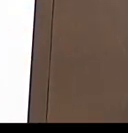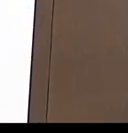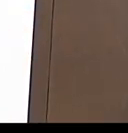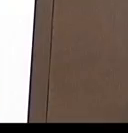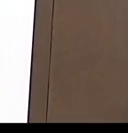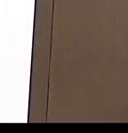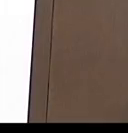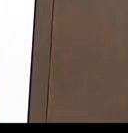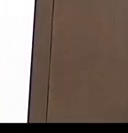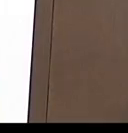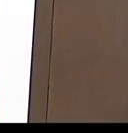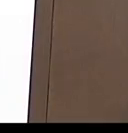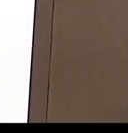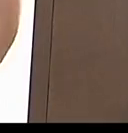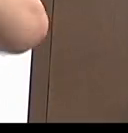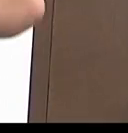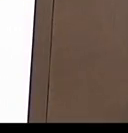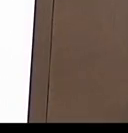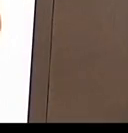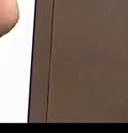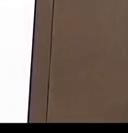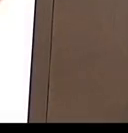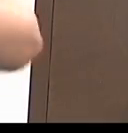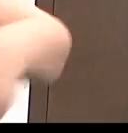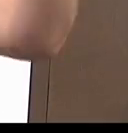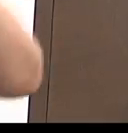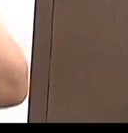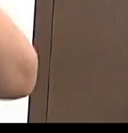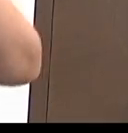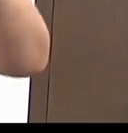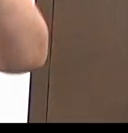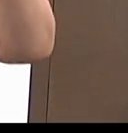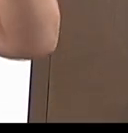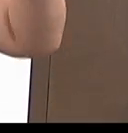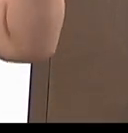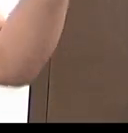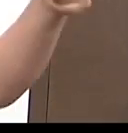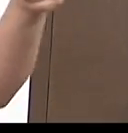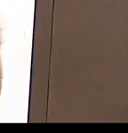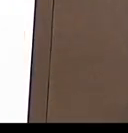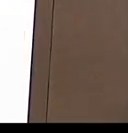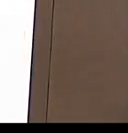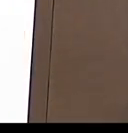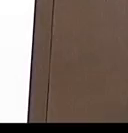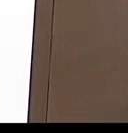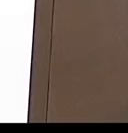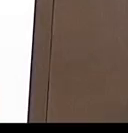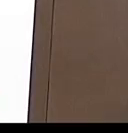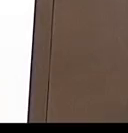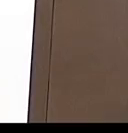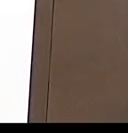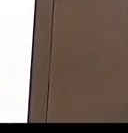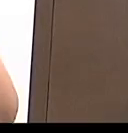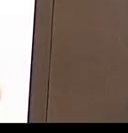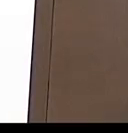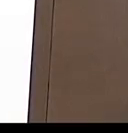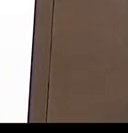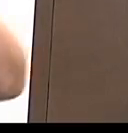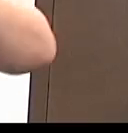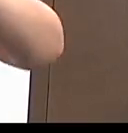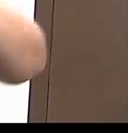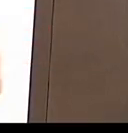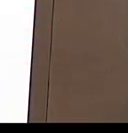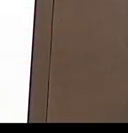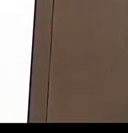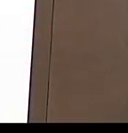comunidade a que eu pertenço, isso eu encontro na associação. A gente chama o pessoal, cada vez aumenta mais participantes. É o encontro do